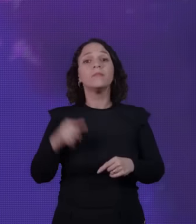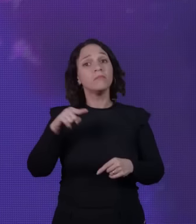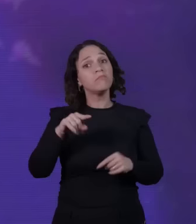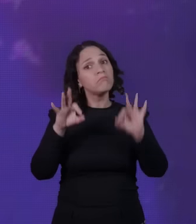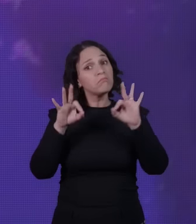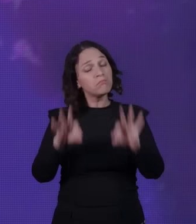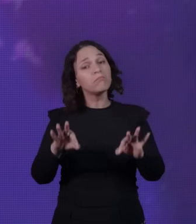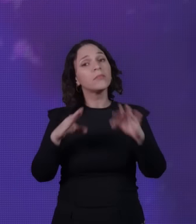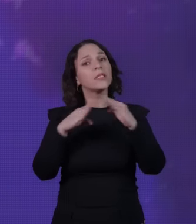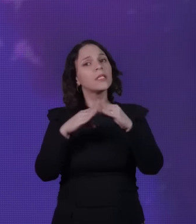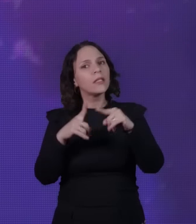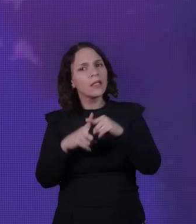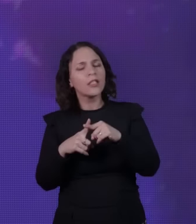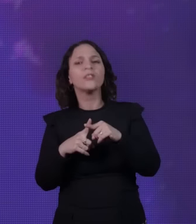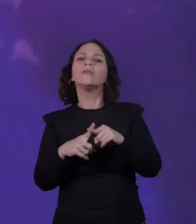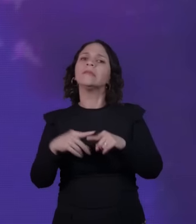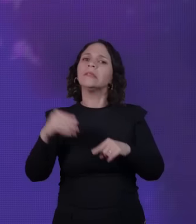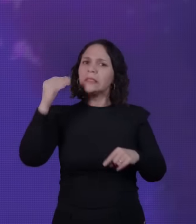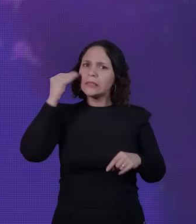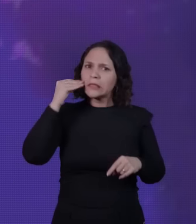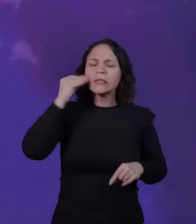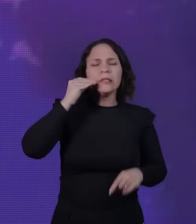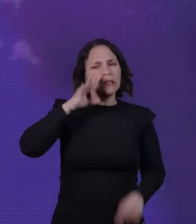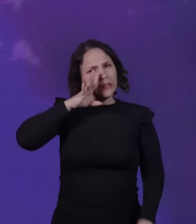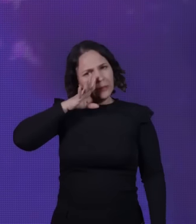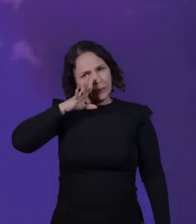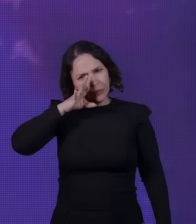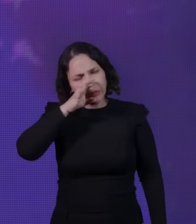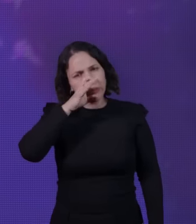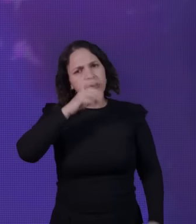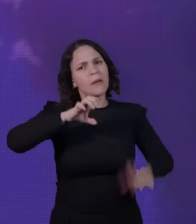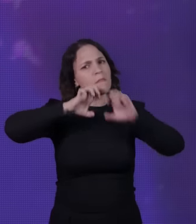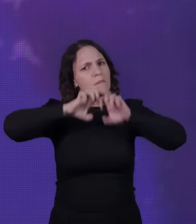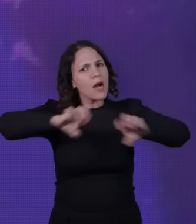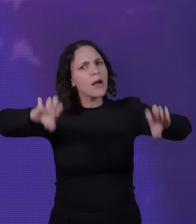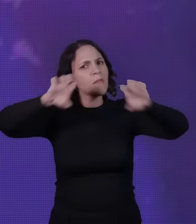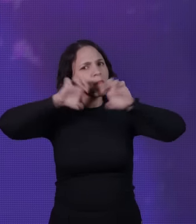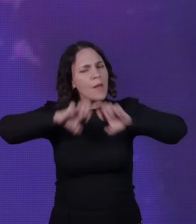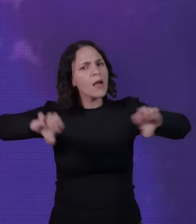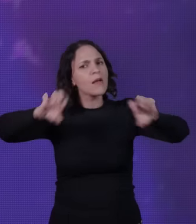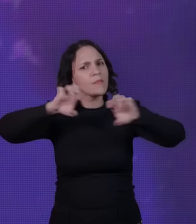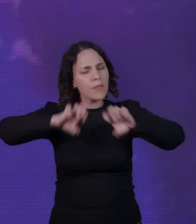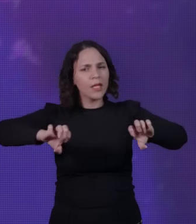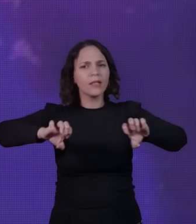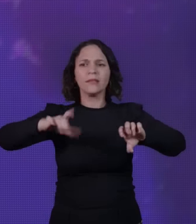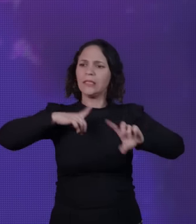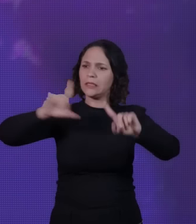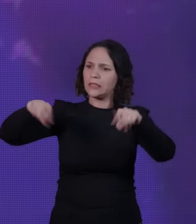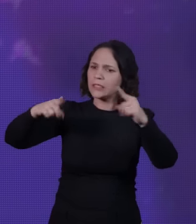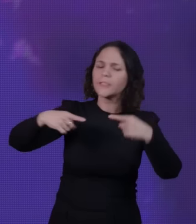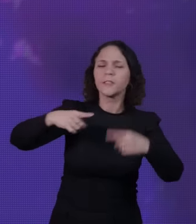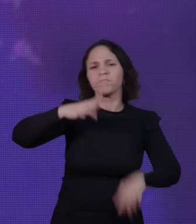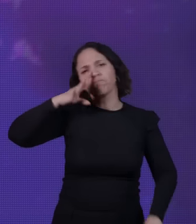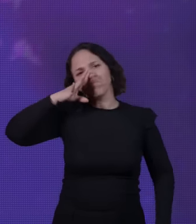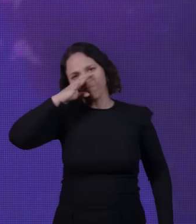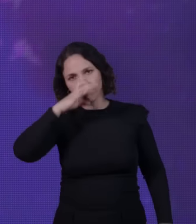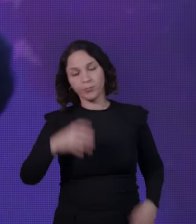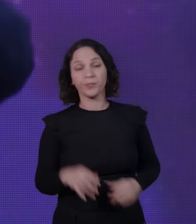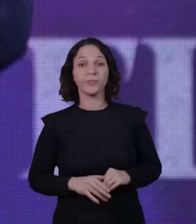fato que lutava bravamente para pregar o evangelho a despeito das circunstâncias. Ele